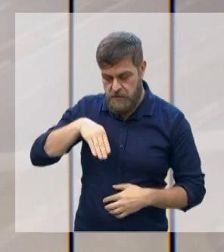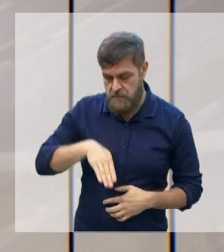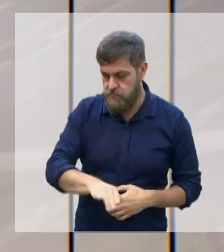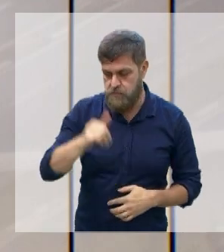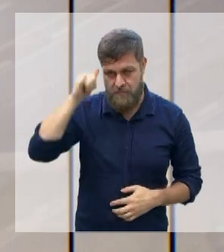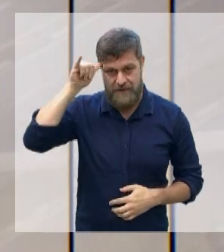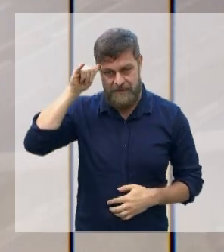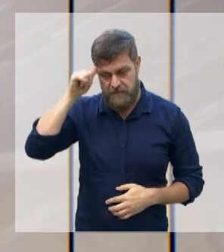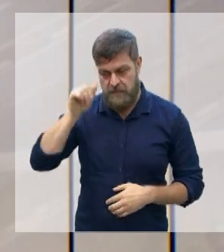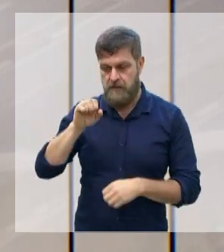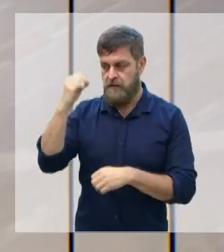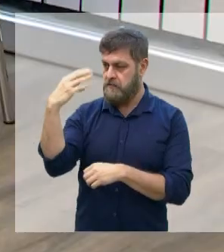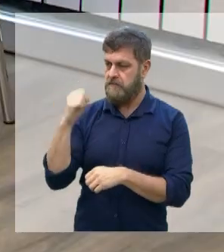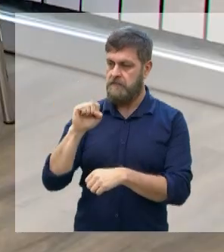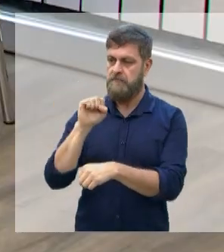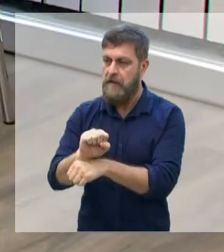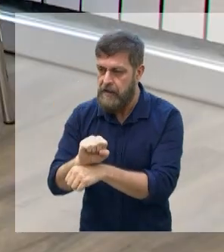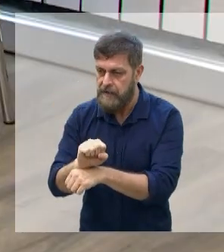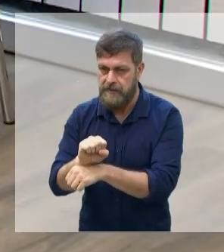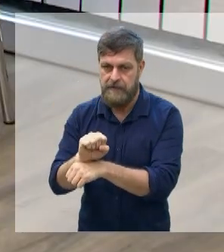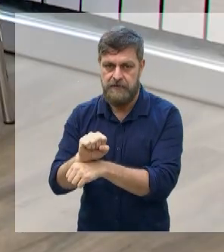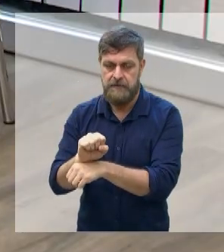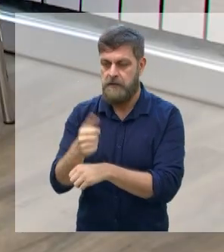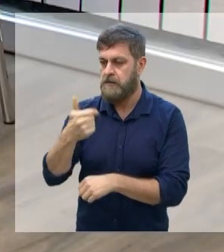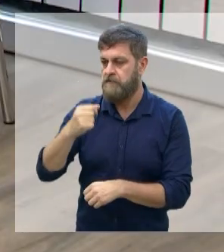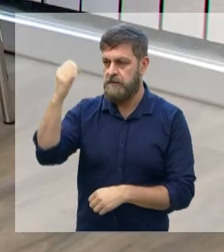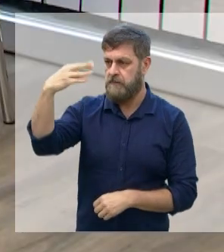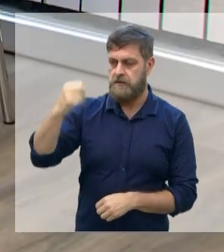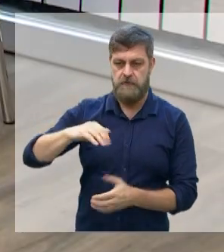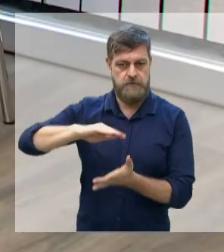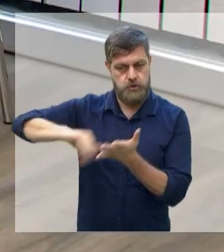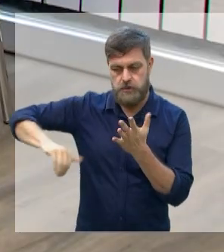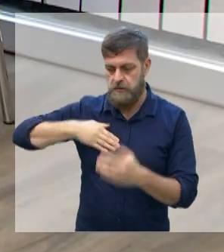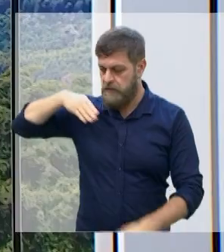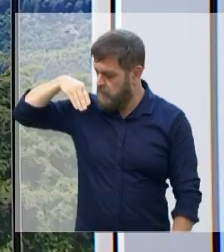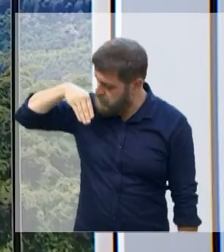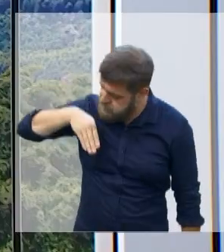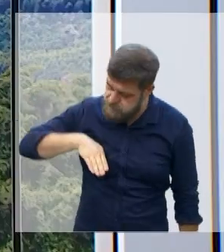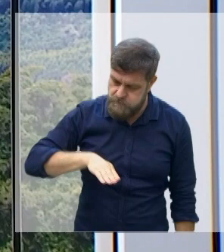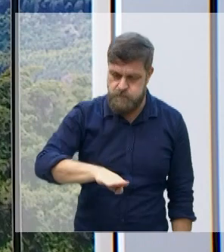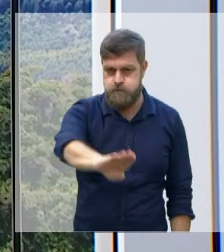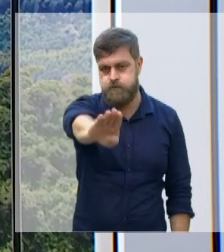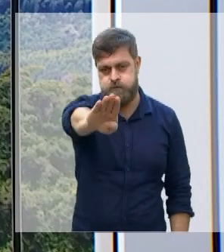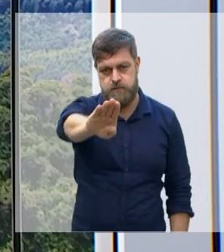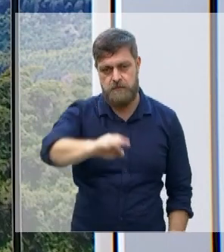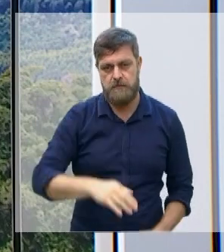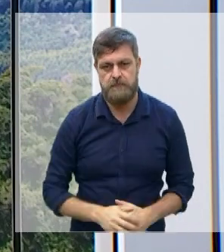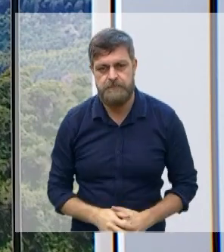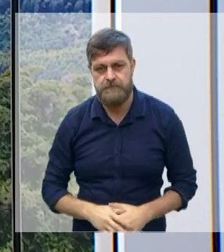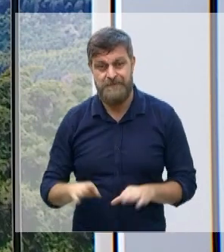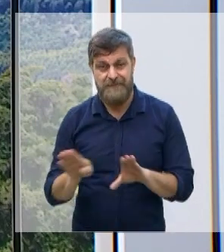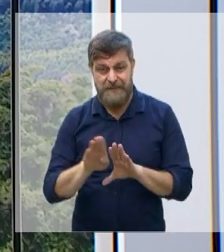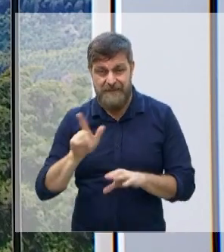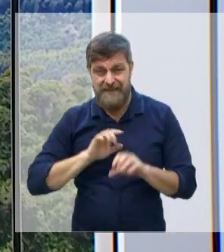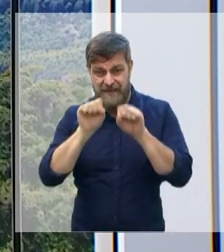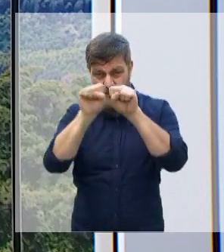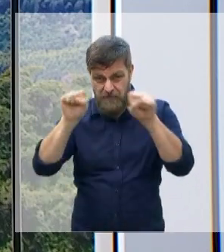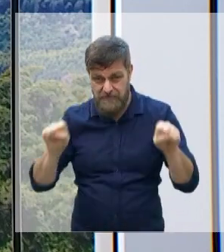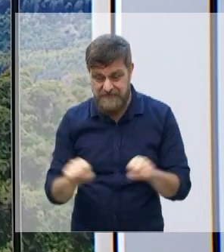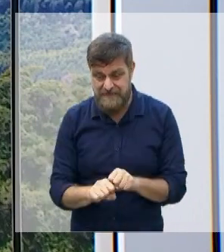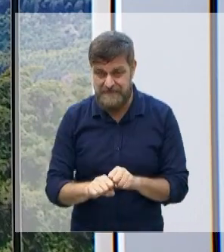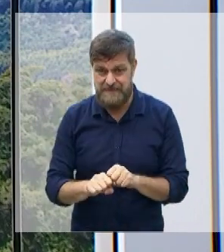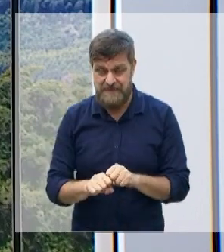parar ali naqueles que não vai porque não tem semáforo uma ele vai ele vai seguir reto e ainda ele tem um sistema de